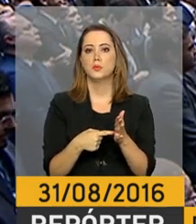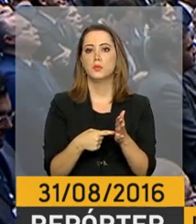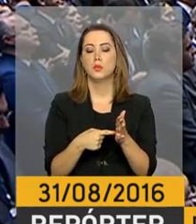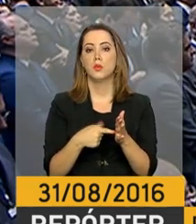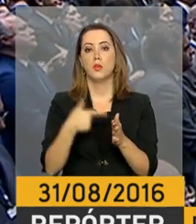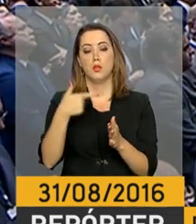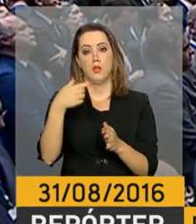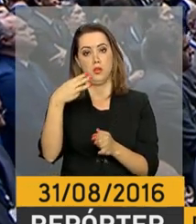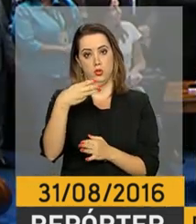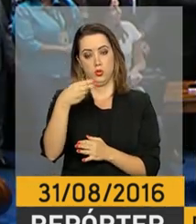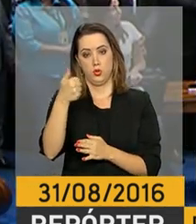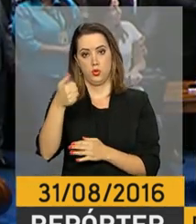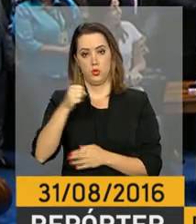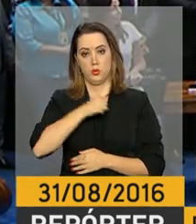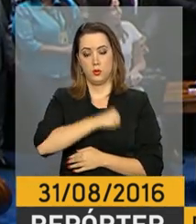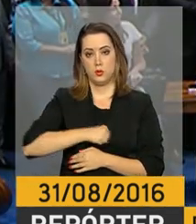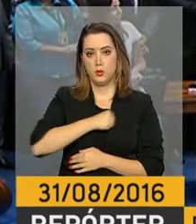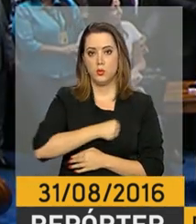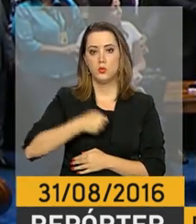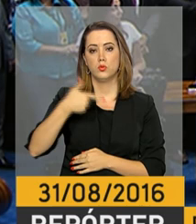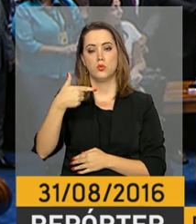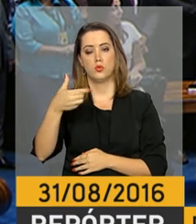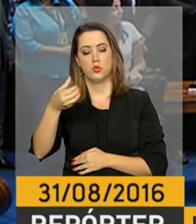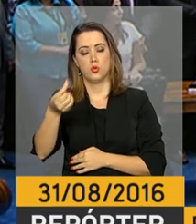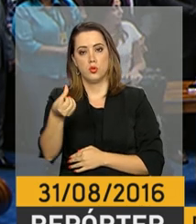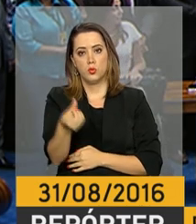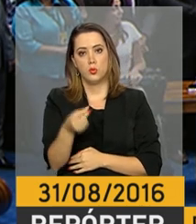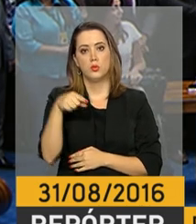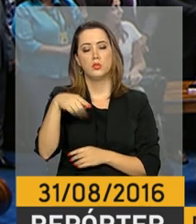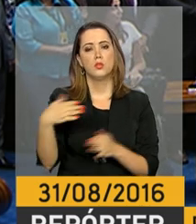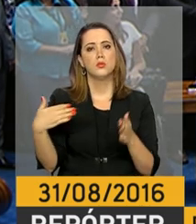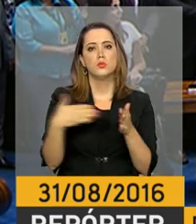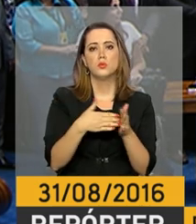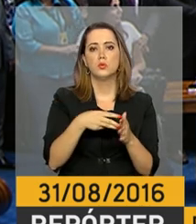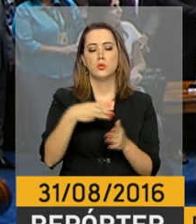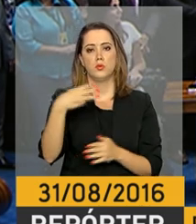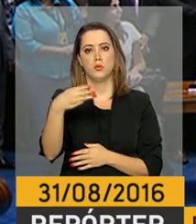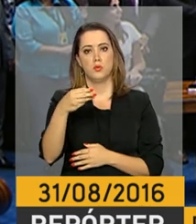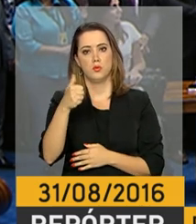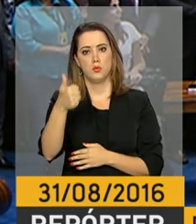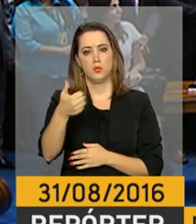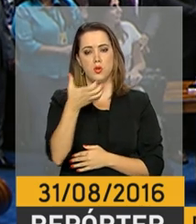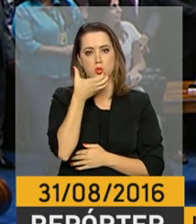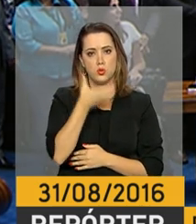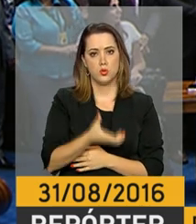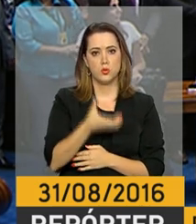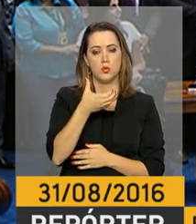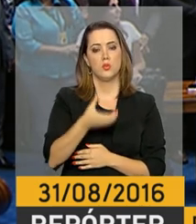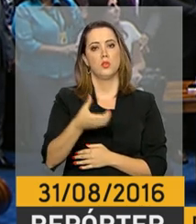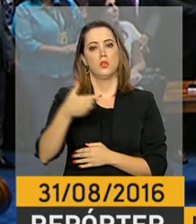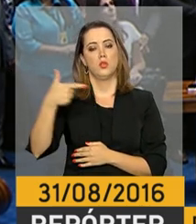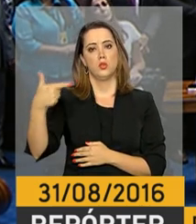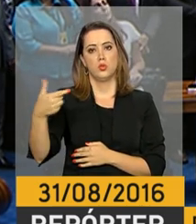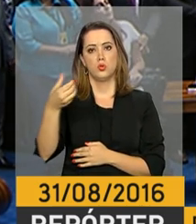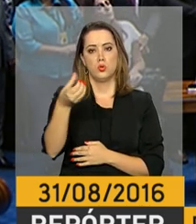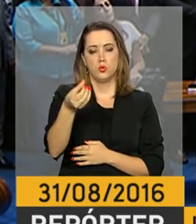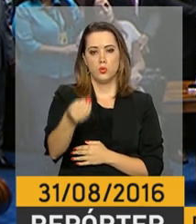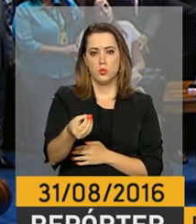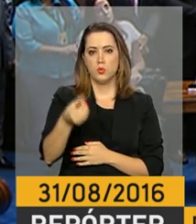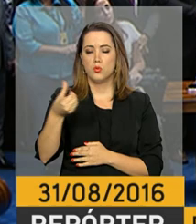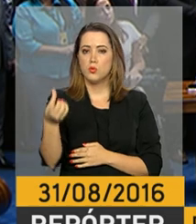de 31 de agosto de 2016 a 31 de dezembro de